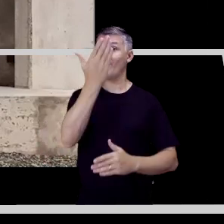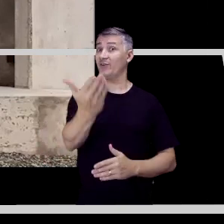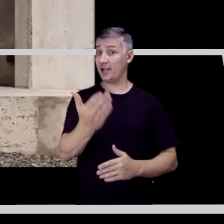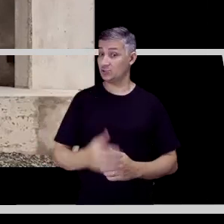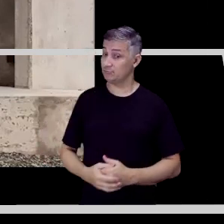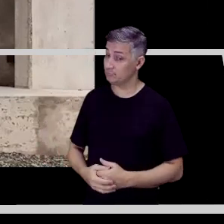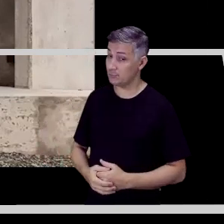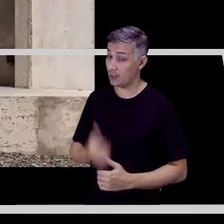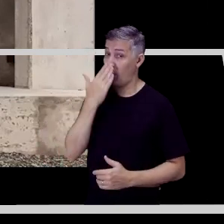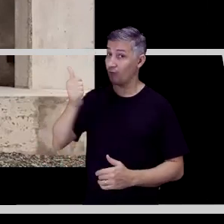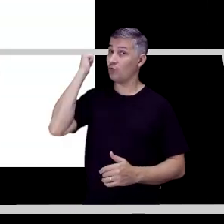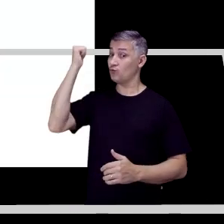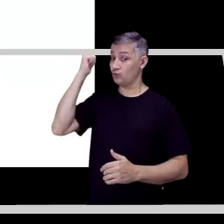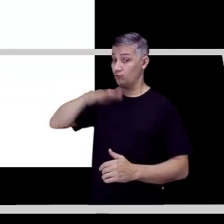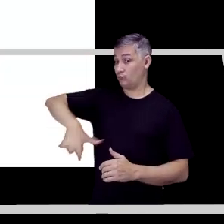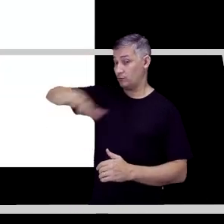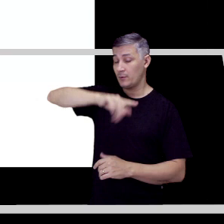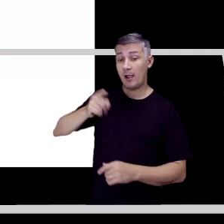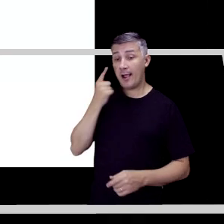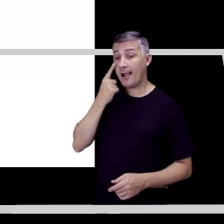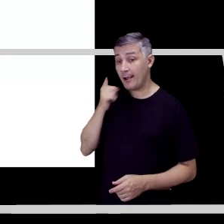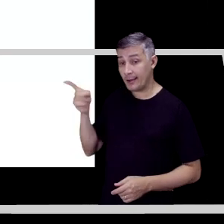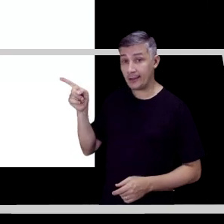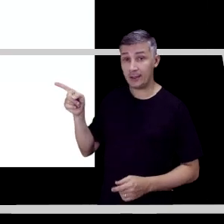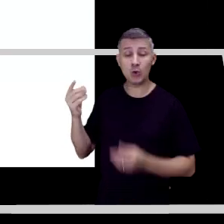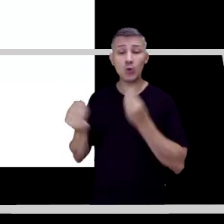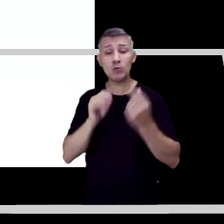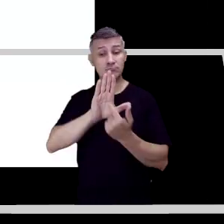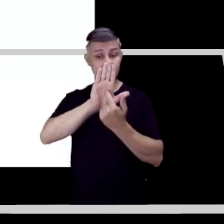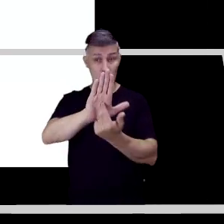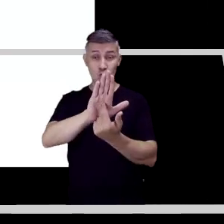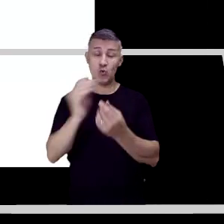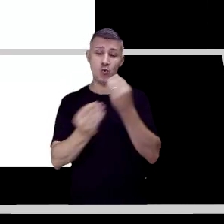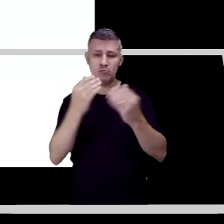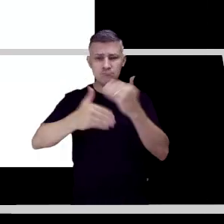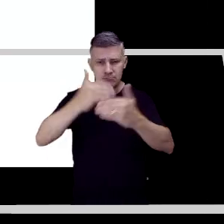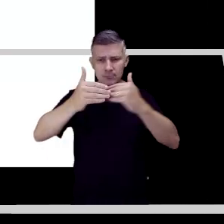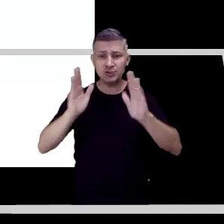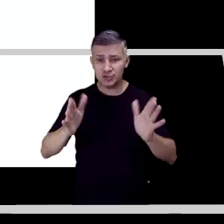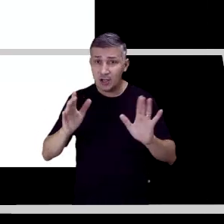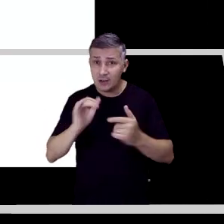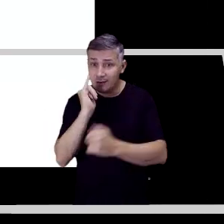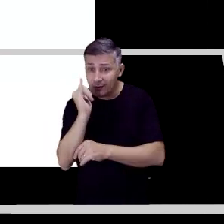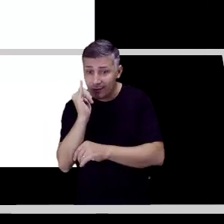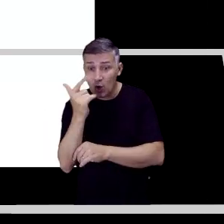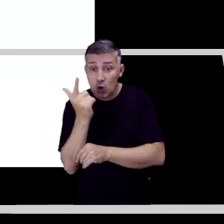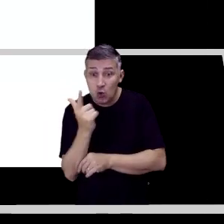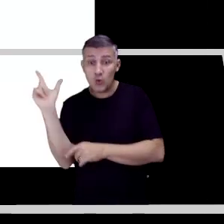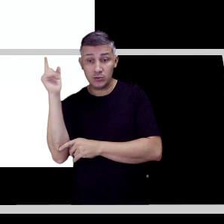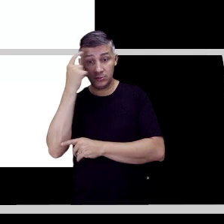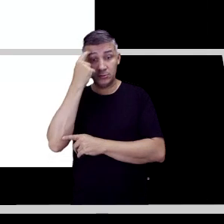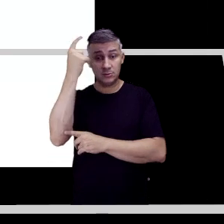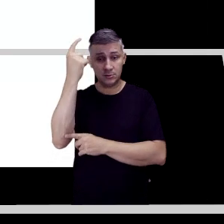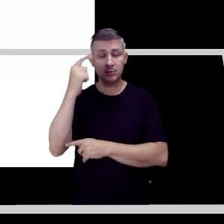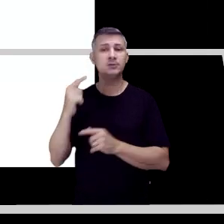Foto da fachada dos fundos, né, do pátio. E aqui, como a gente ilustrou isso que eu assim acabei de contar, em